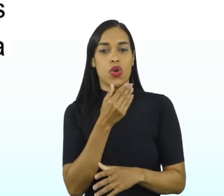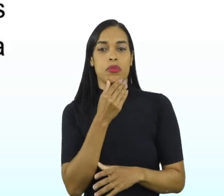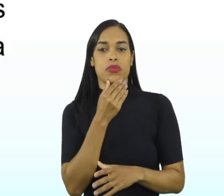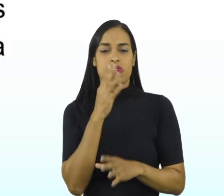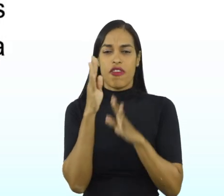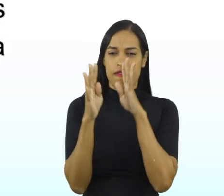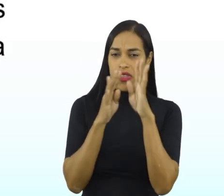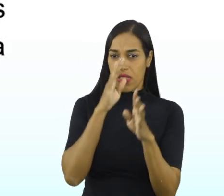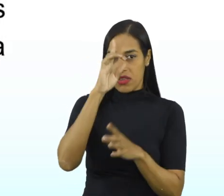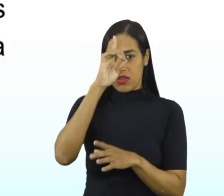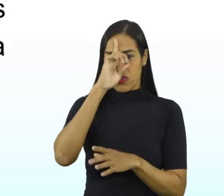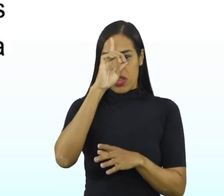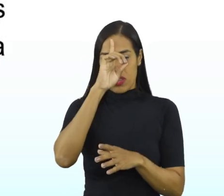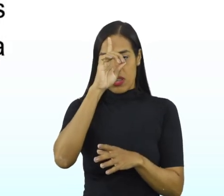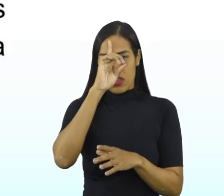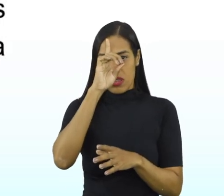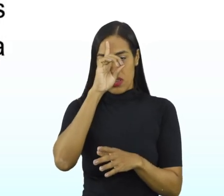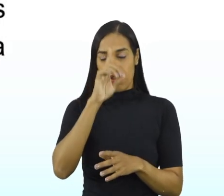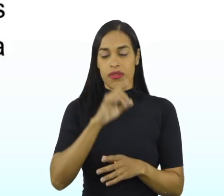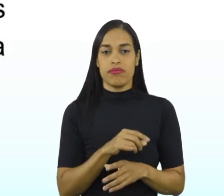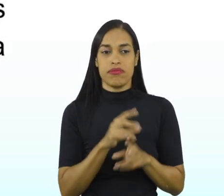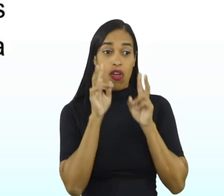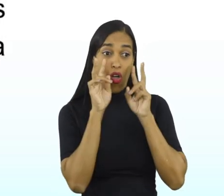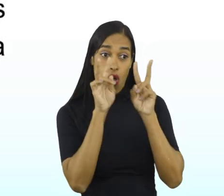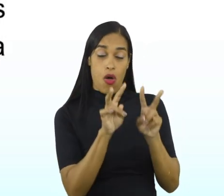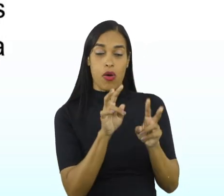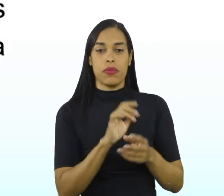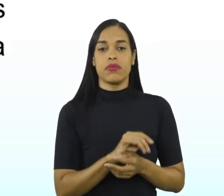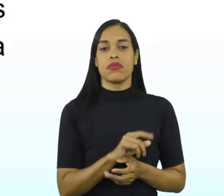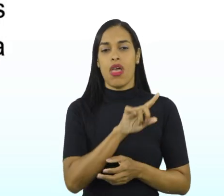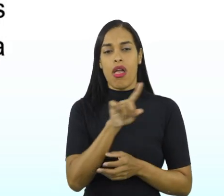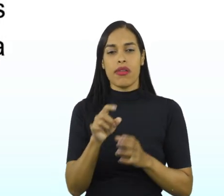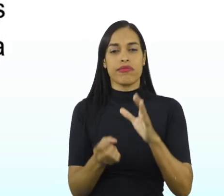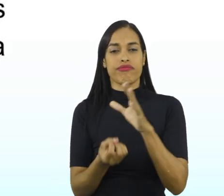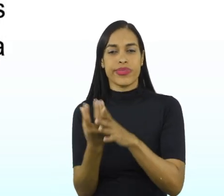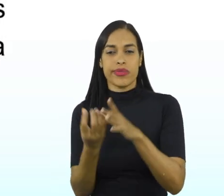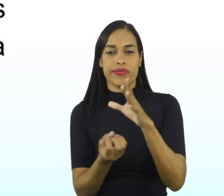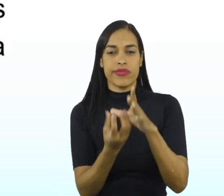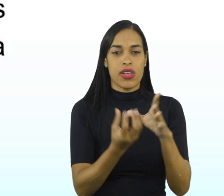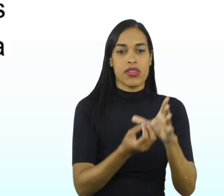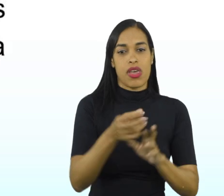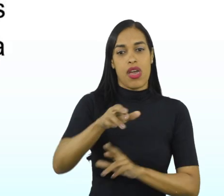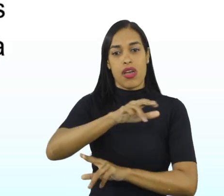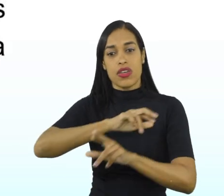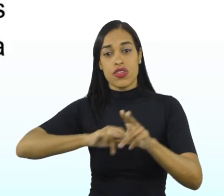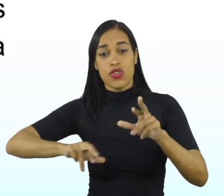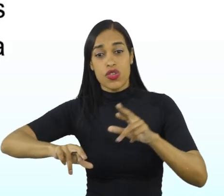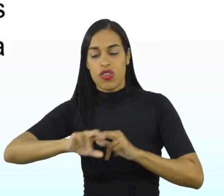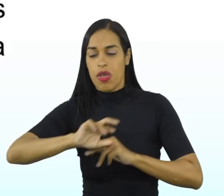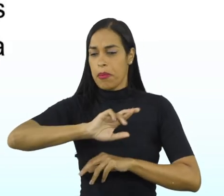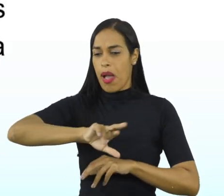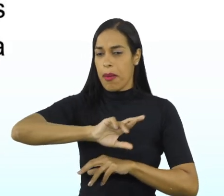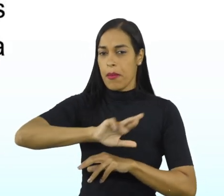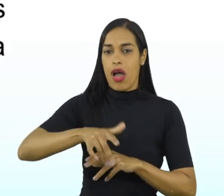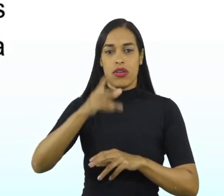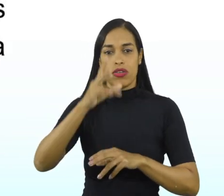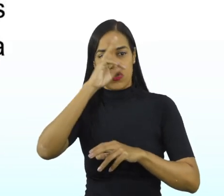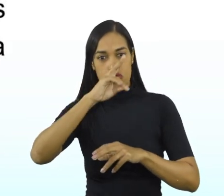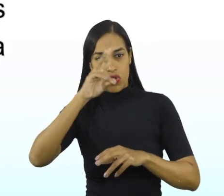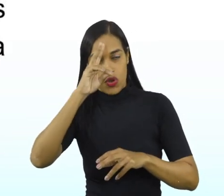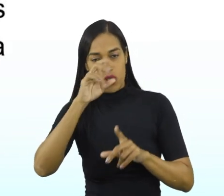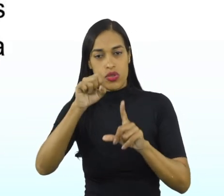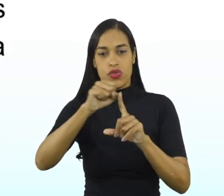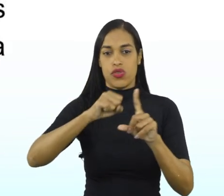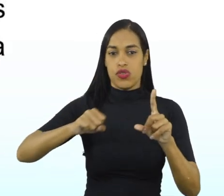são reinventadas a cada dia. Confere aí. Dessas reinvenções surgem as variações que envolvem diversos aspectos